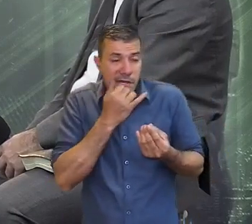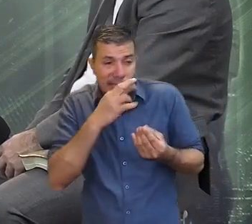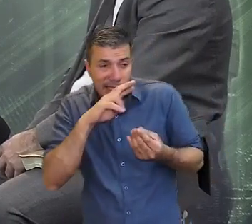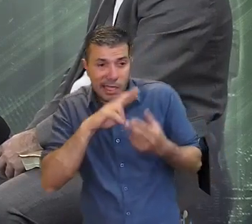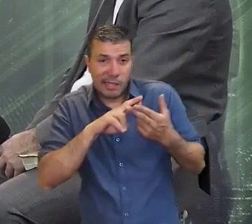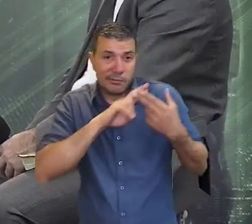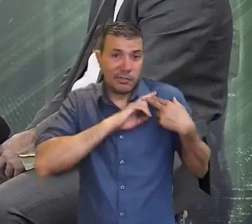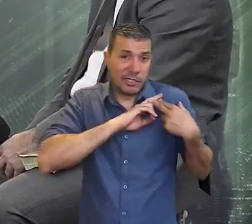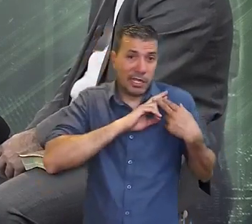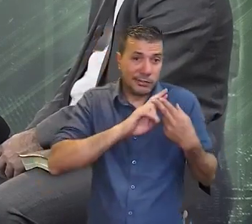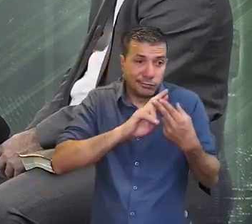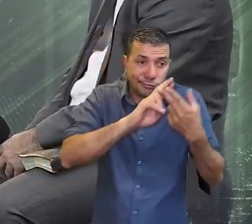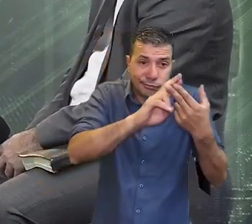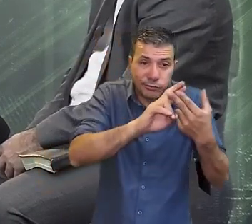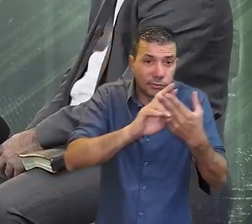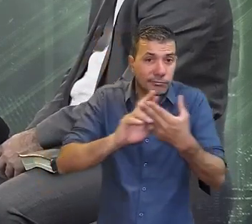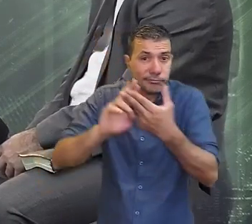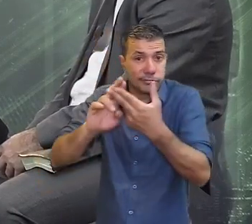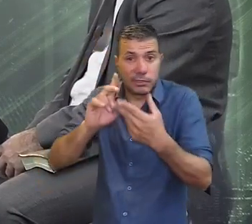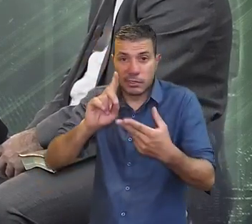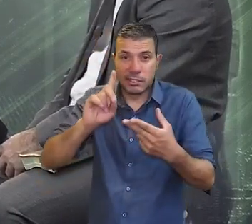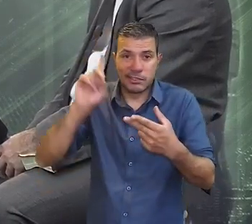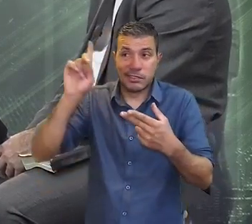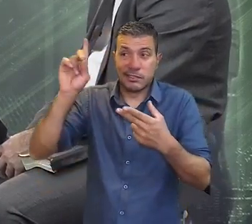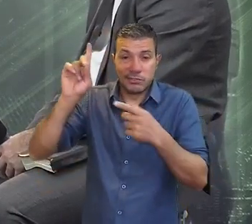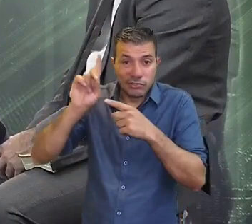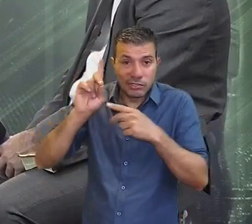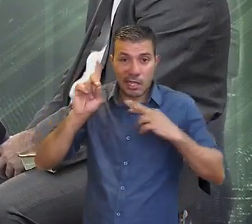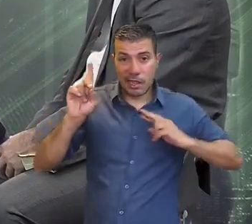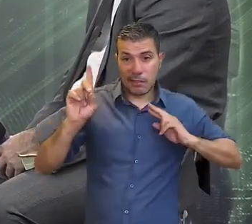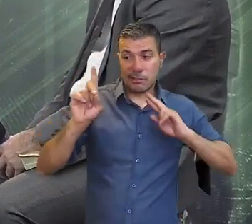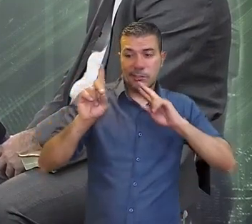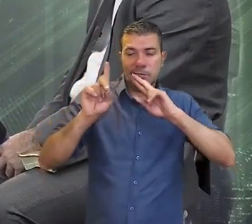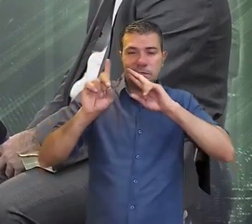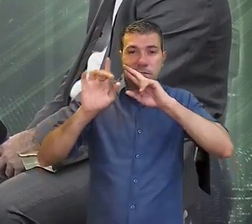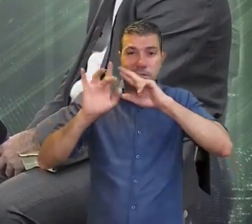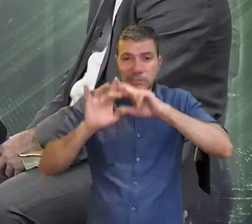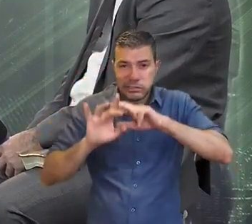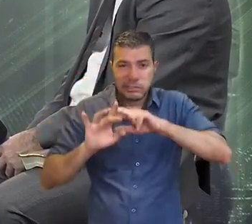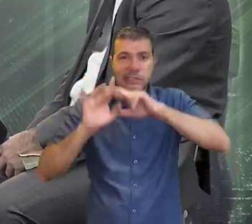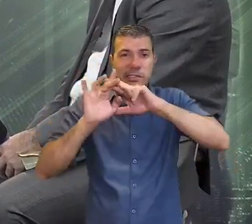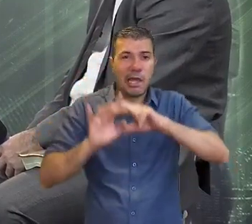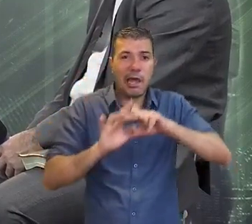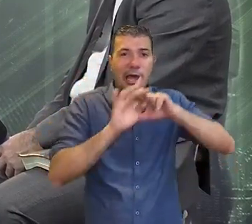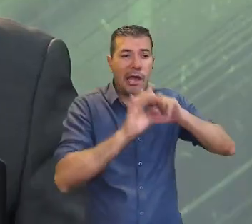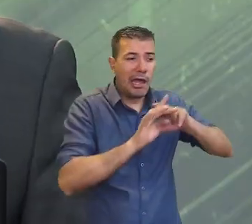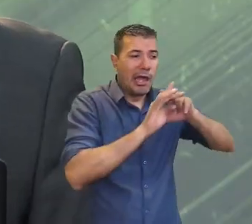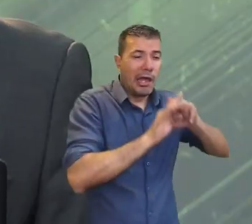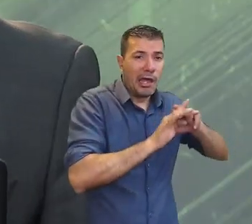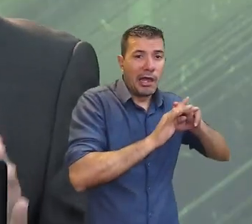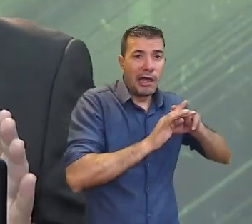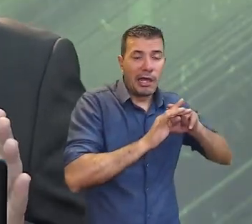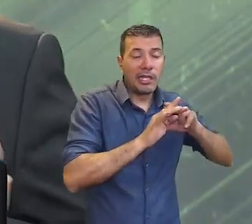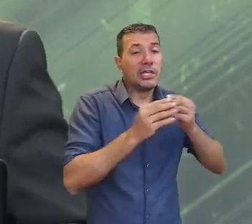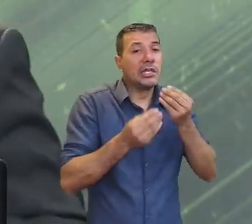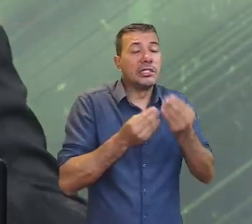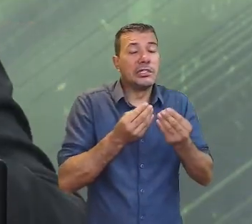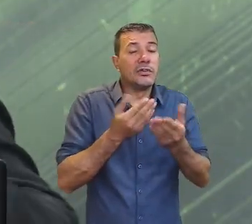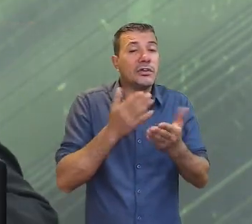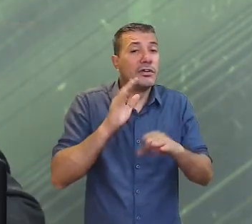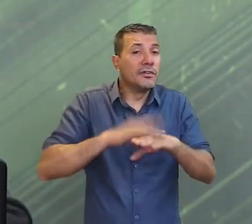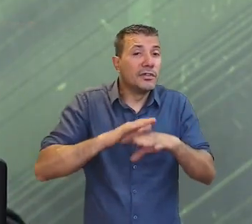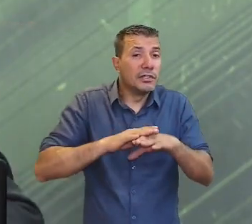ninguém. Mesmo não sendo sua, Ele lançou sobre os seus ombros essa carga e decidiu resolver o seu e o meu problema. Por isso,